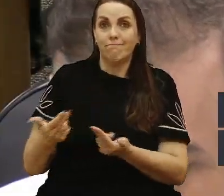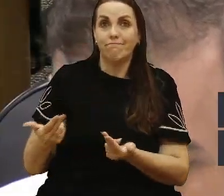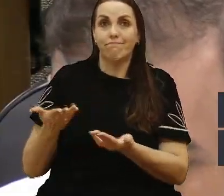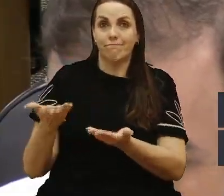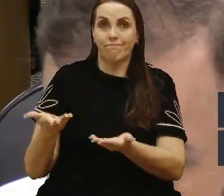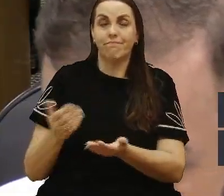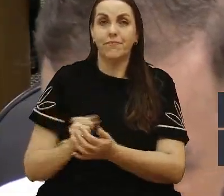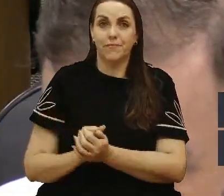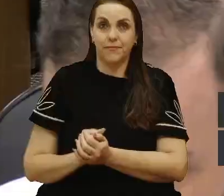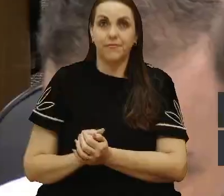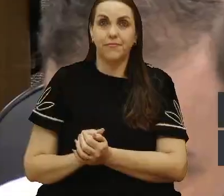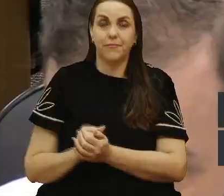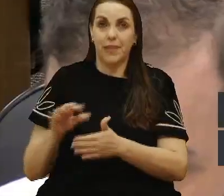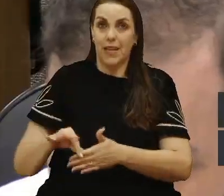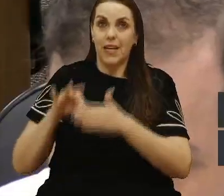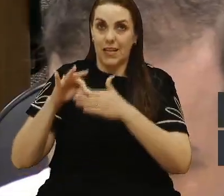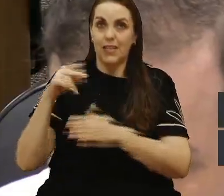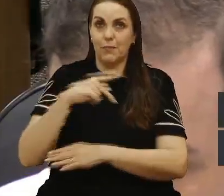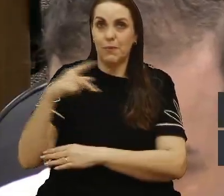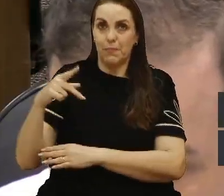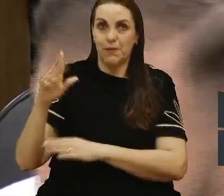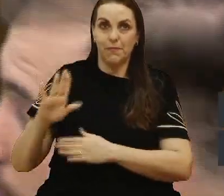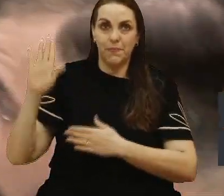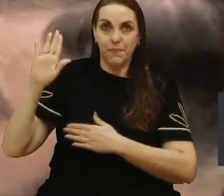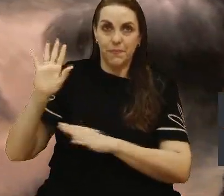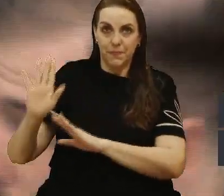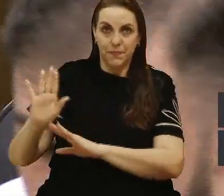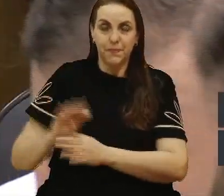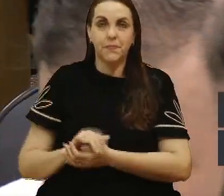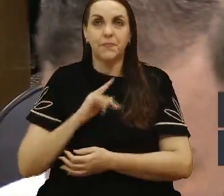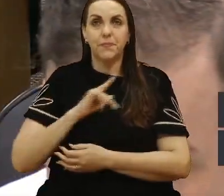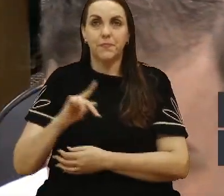do Progressistas. Presidente. Que tem